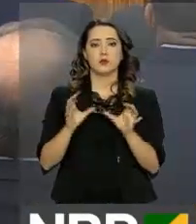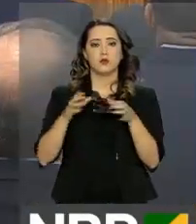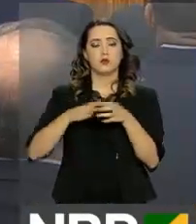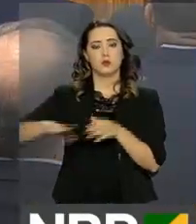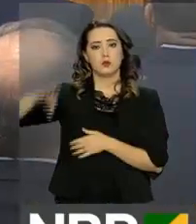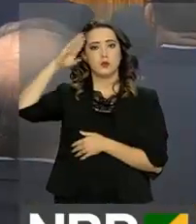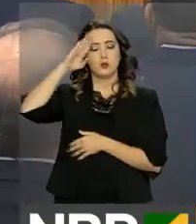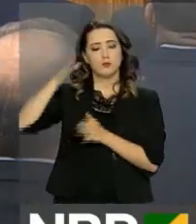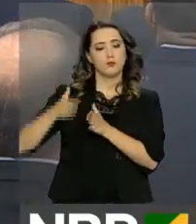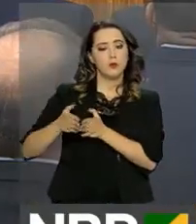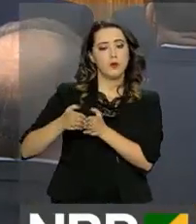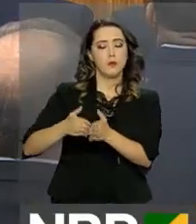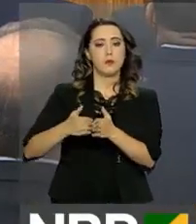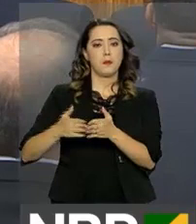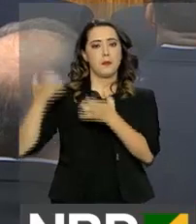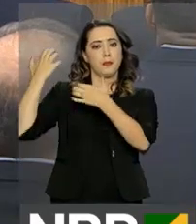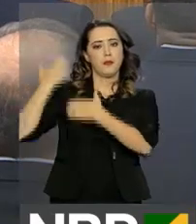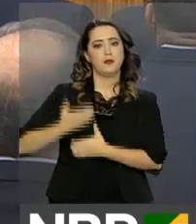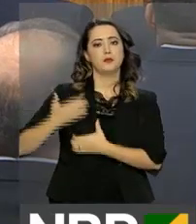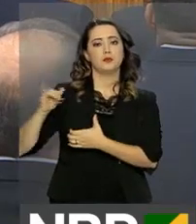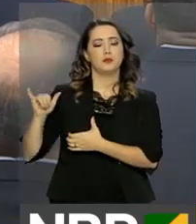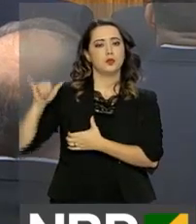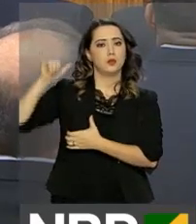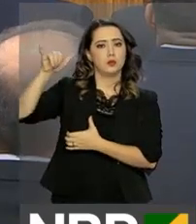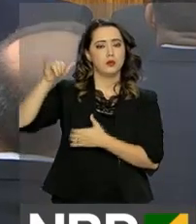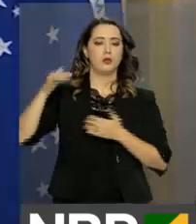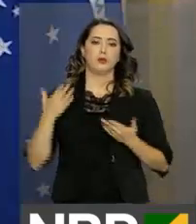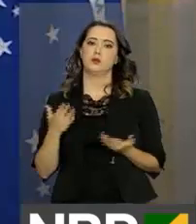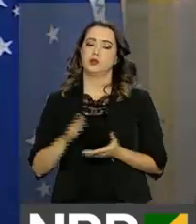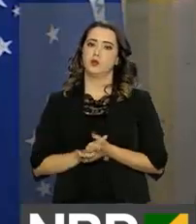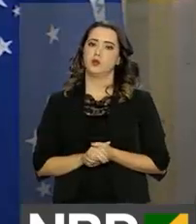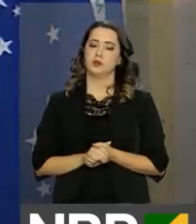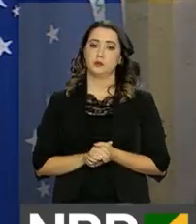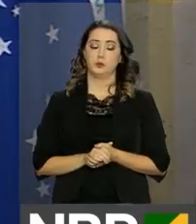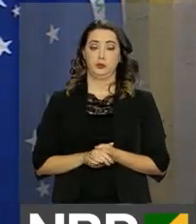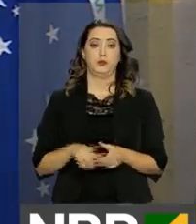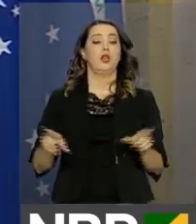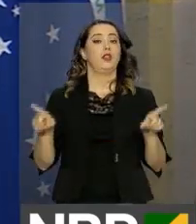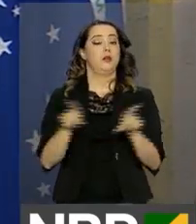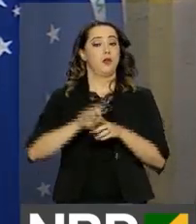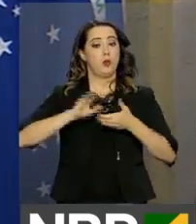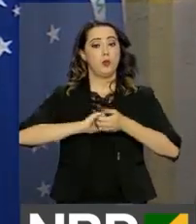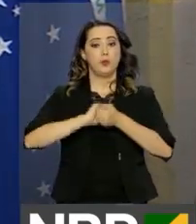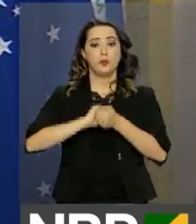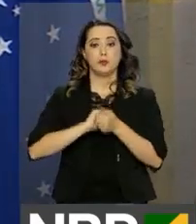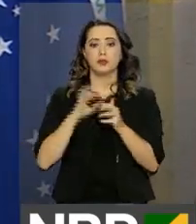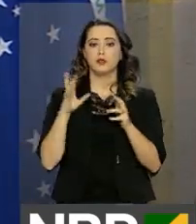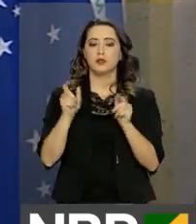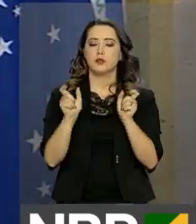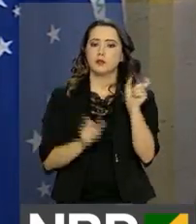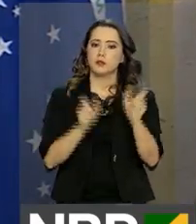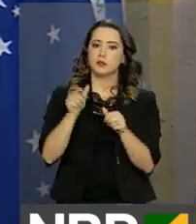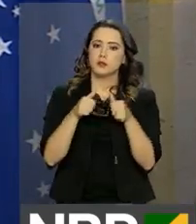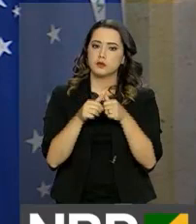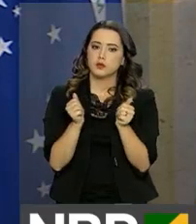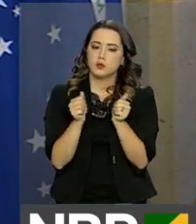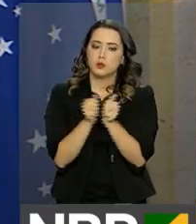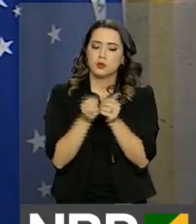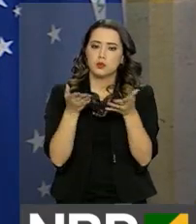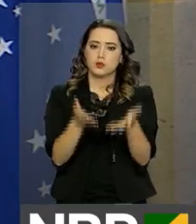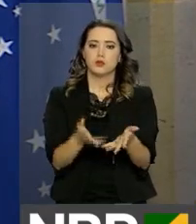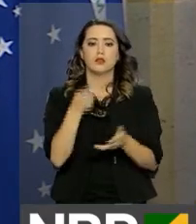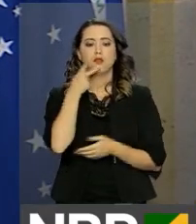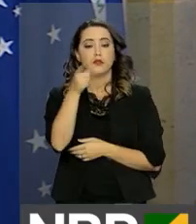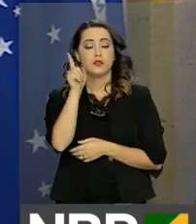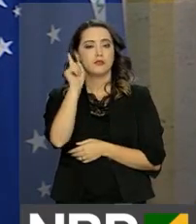do Exército e da Aeronáutica. E cumprimentando a todos os senhores e senhoras, eu quero dizer que é